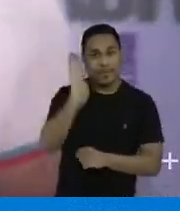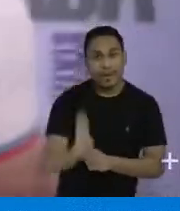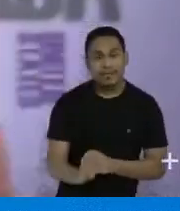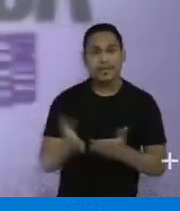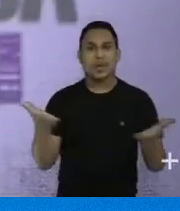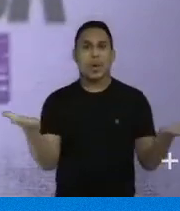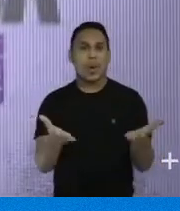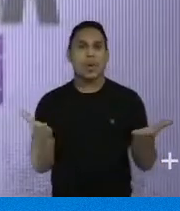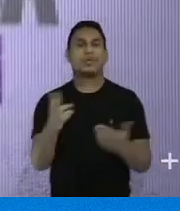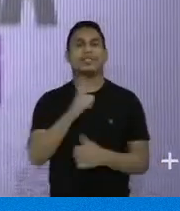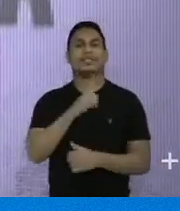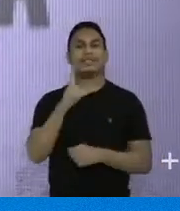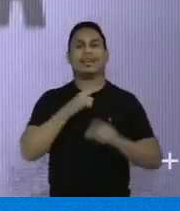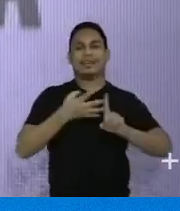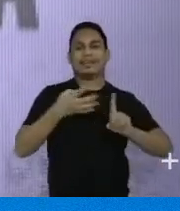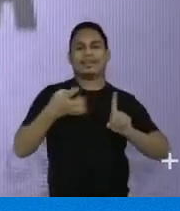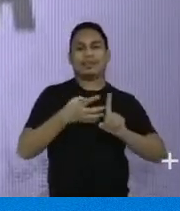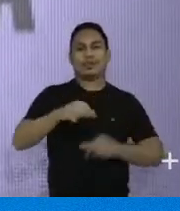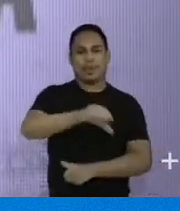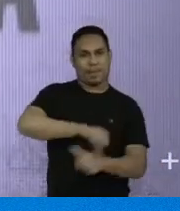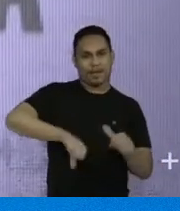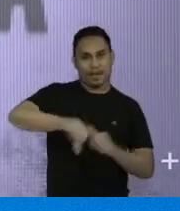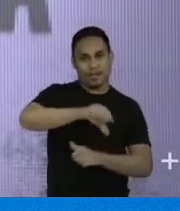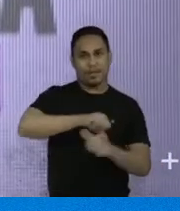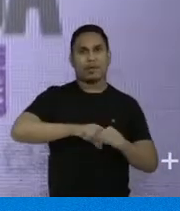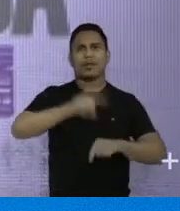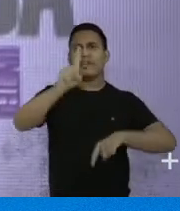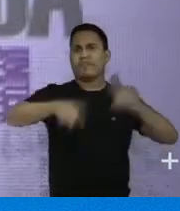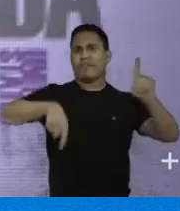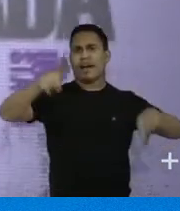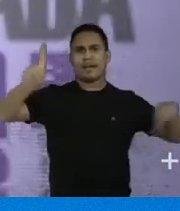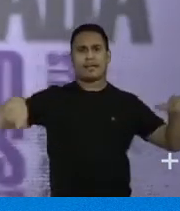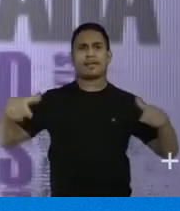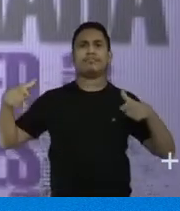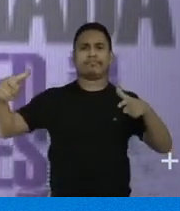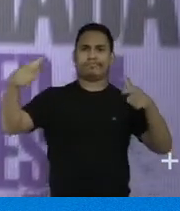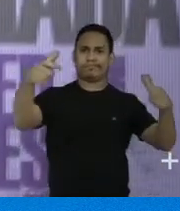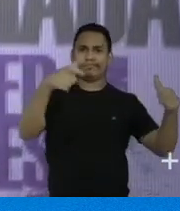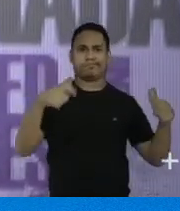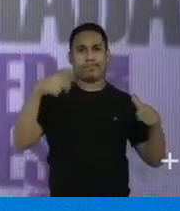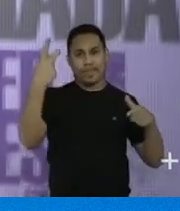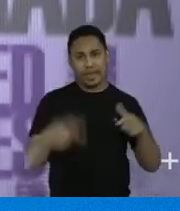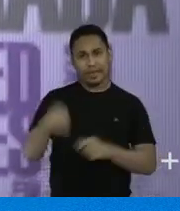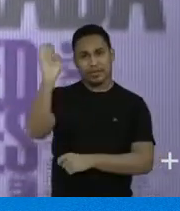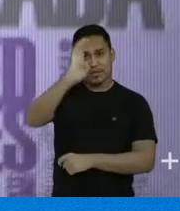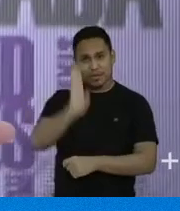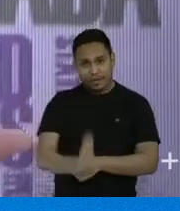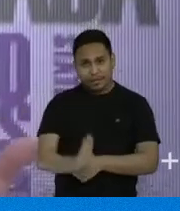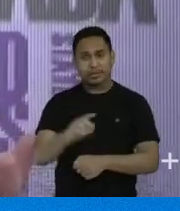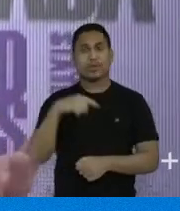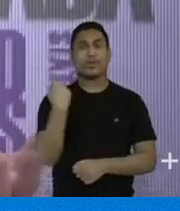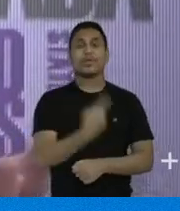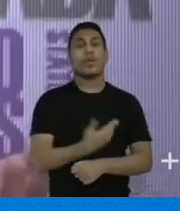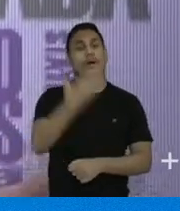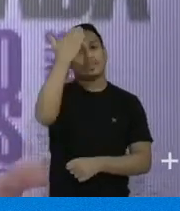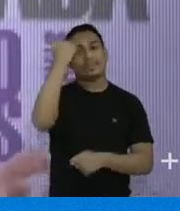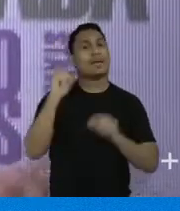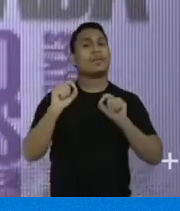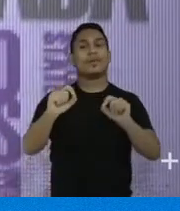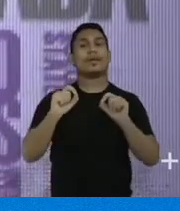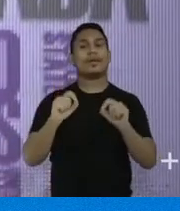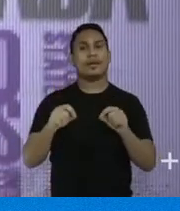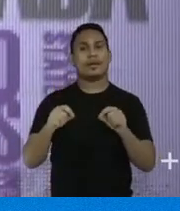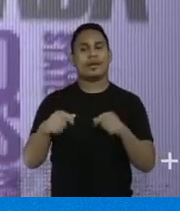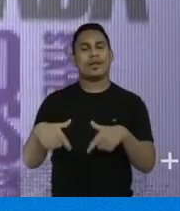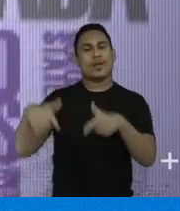síndrome metabólica. Isso varia entre as regiões. É bem sabido que nas regiões mais ricas,